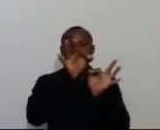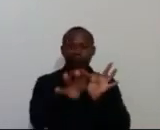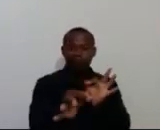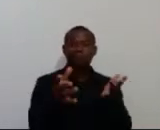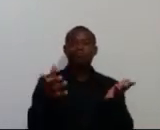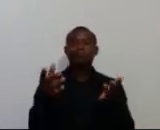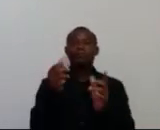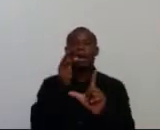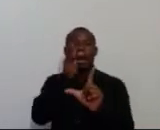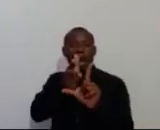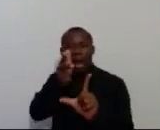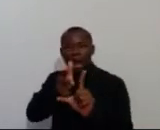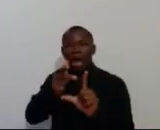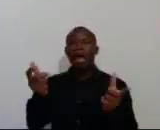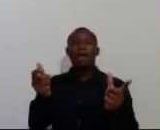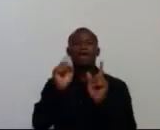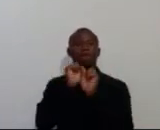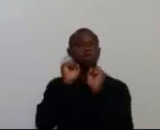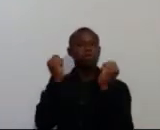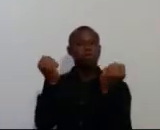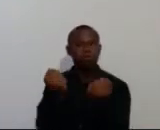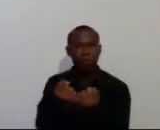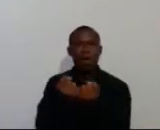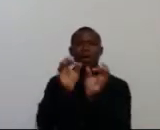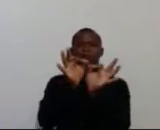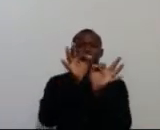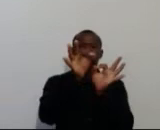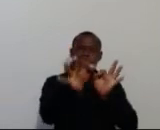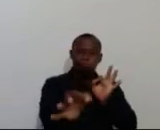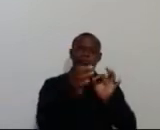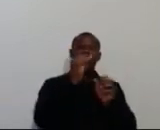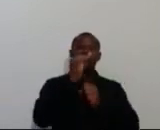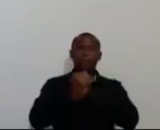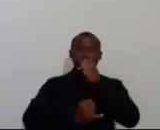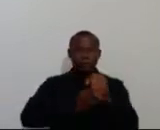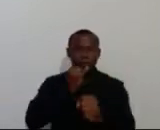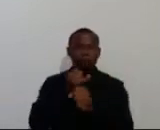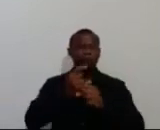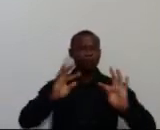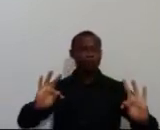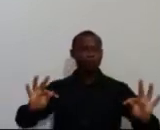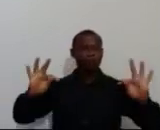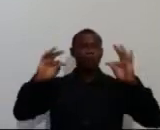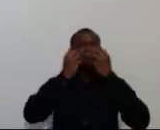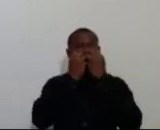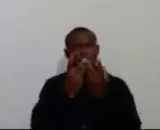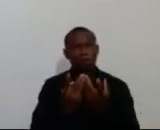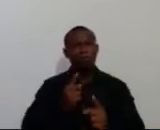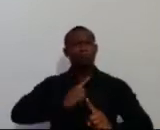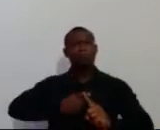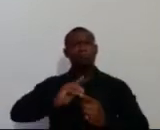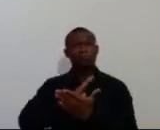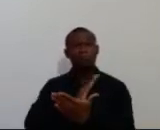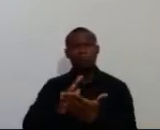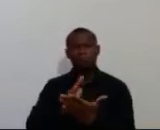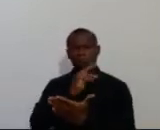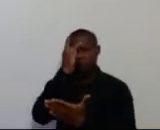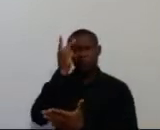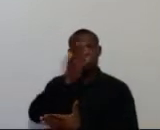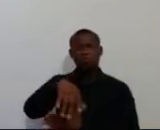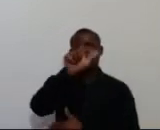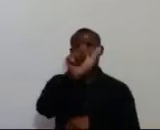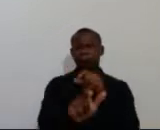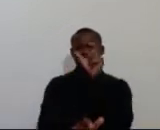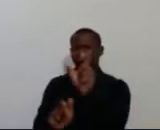mínimo, porque muitas pessoas conseguiram, né, entenderam que a necessidade do online,